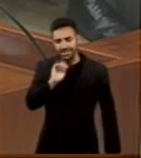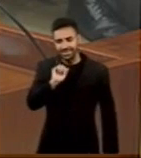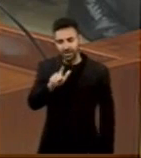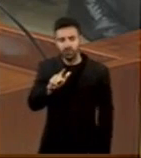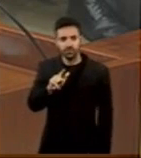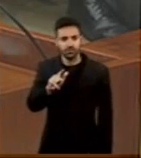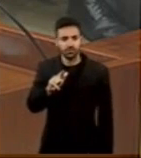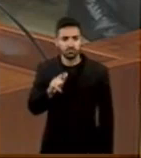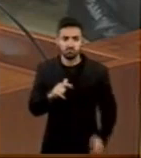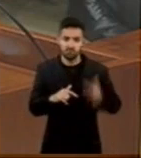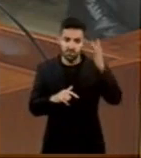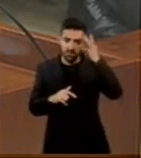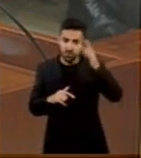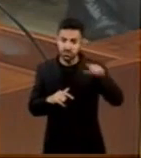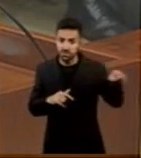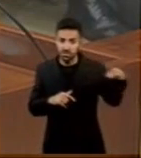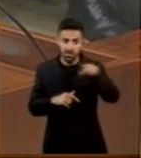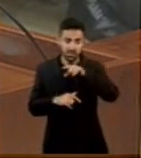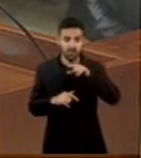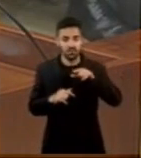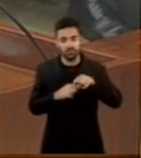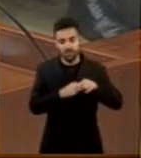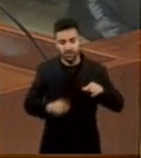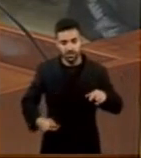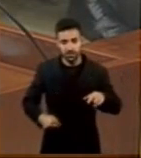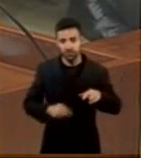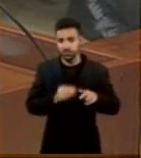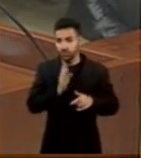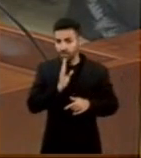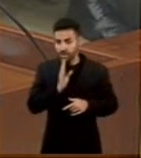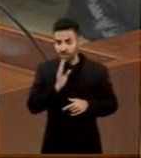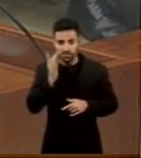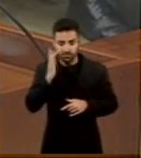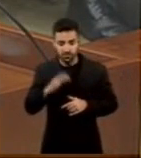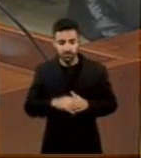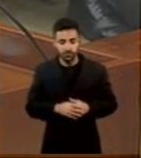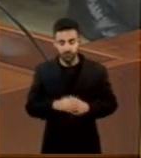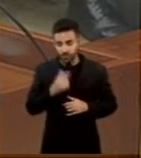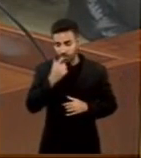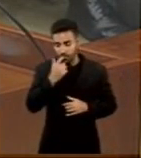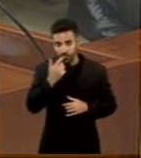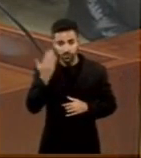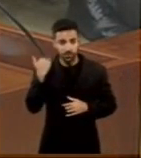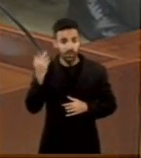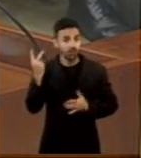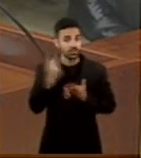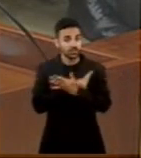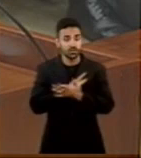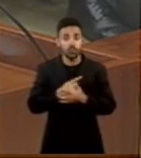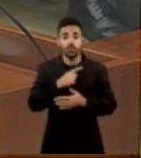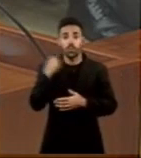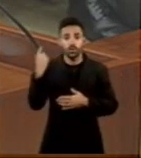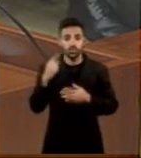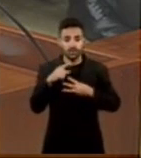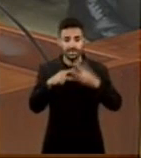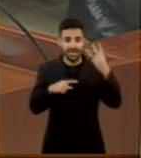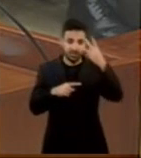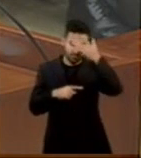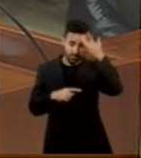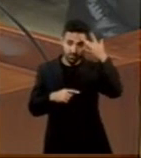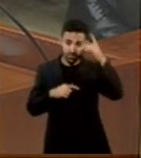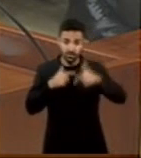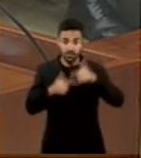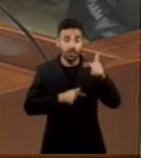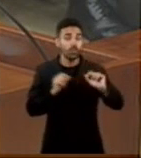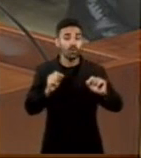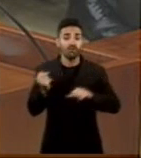Não sei se os ilustres ministros acompanharam. Recentemente, morreram 3 trabalhadores